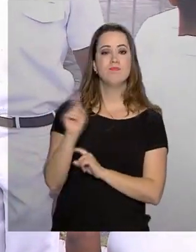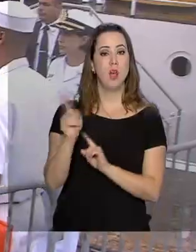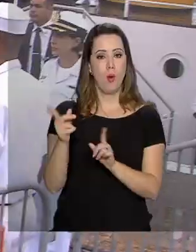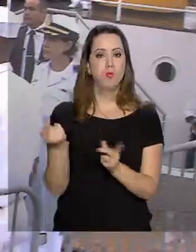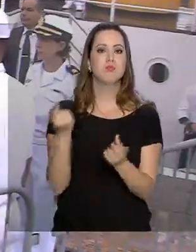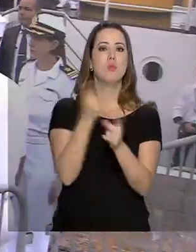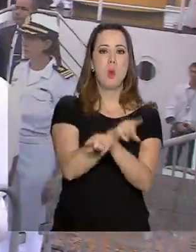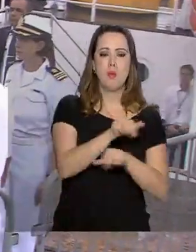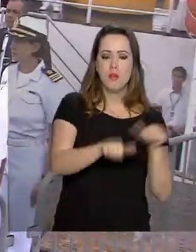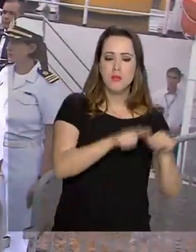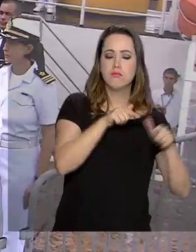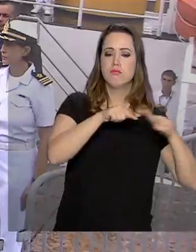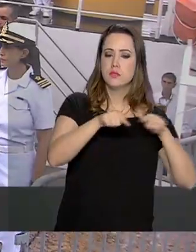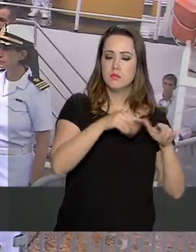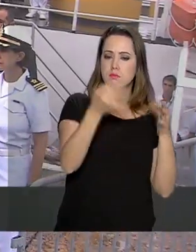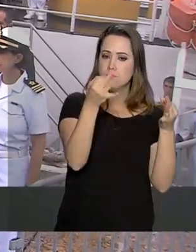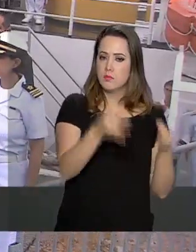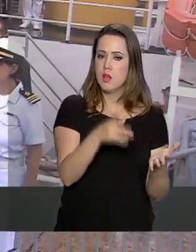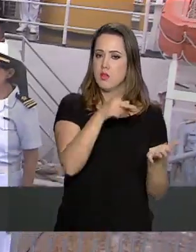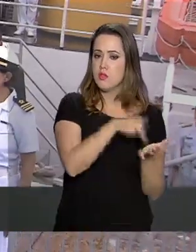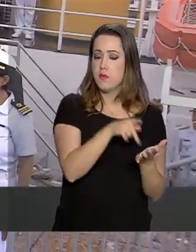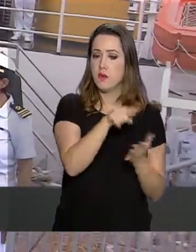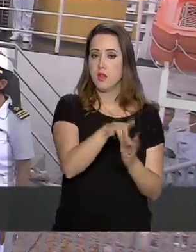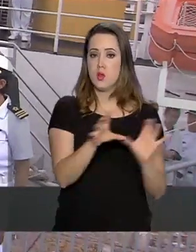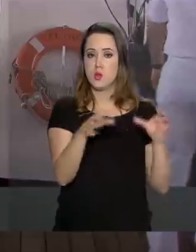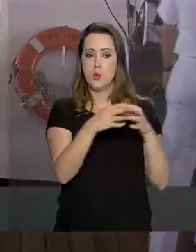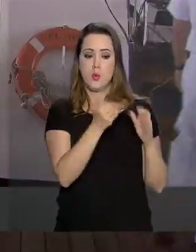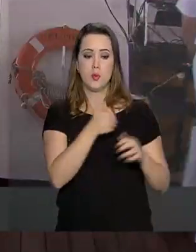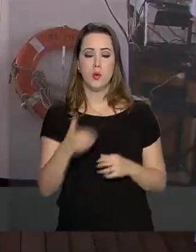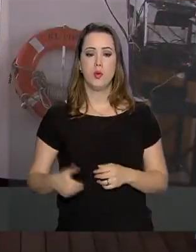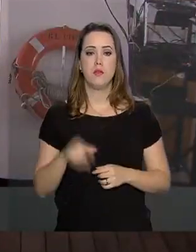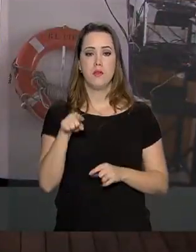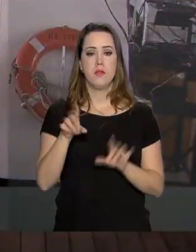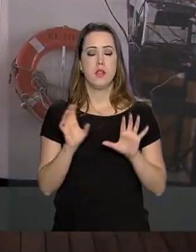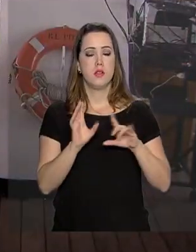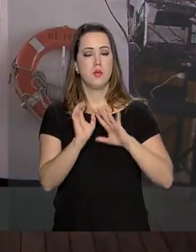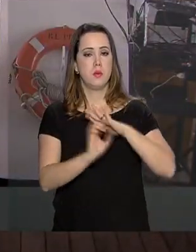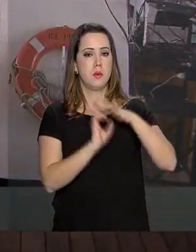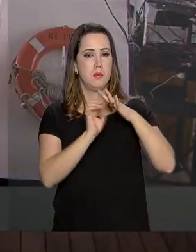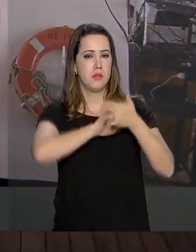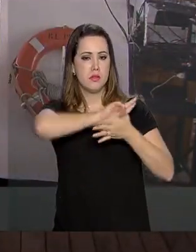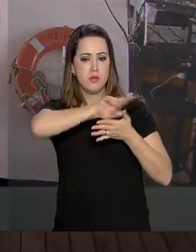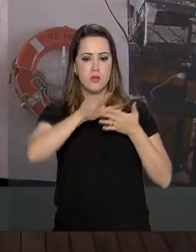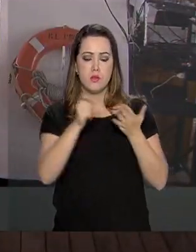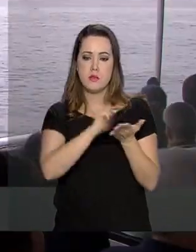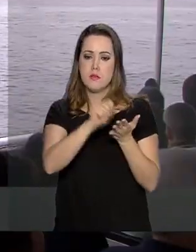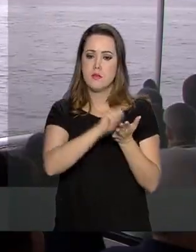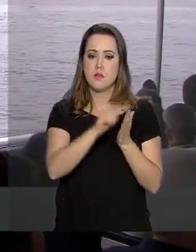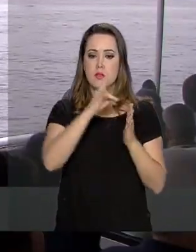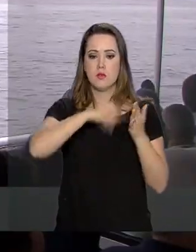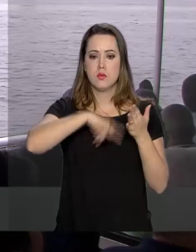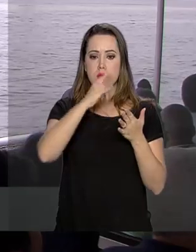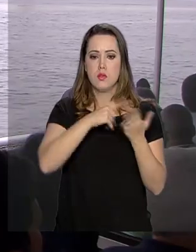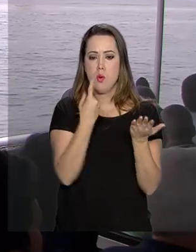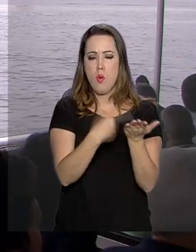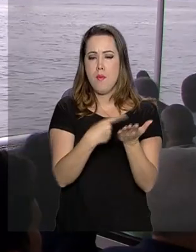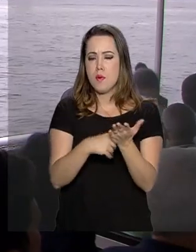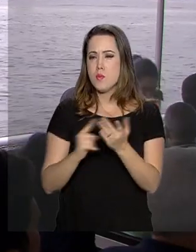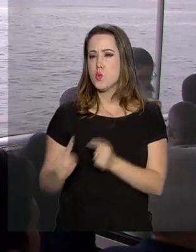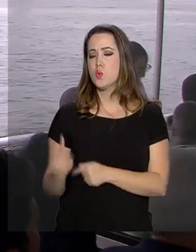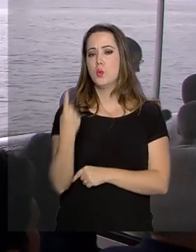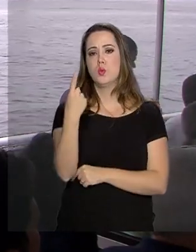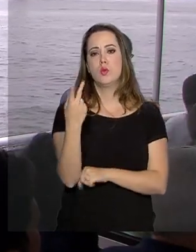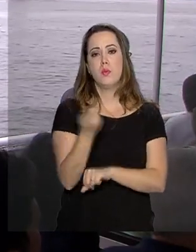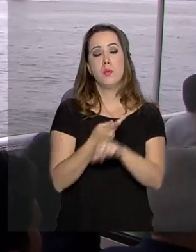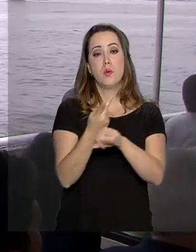prática autoridades federa municipais e organizações não governamentais assinaram um documento para celar o objetivo comum e